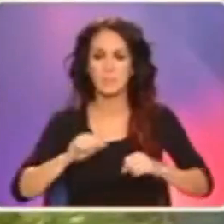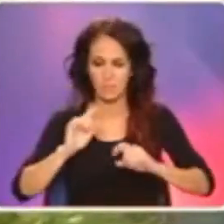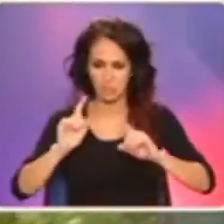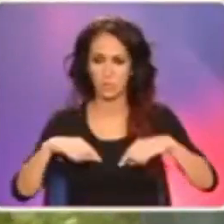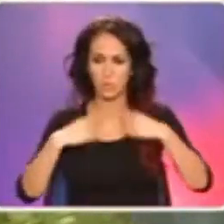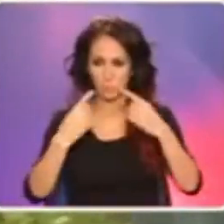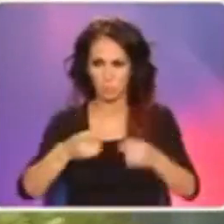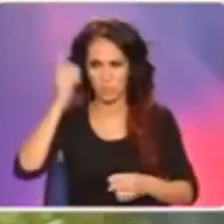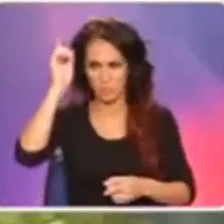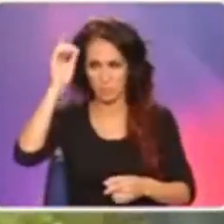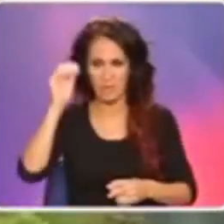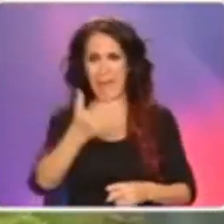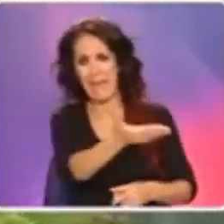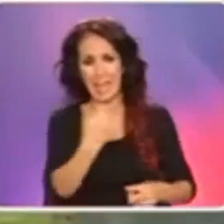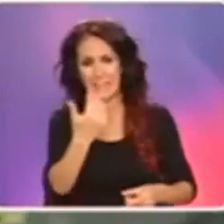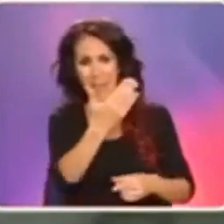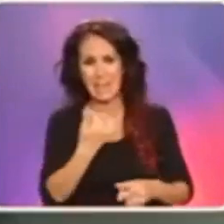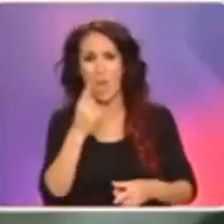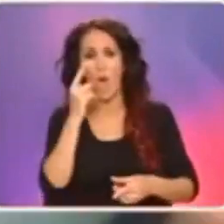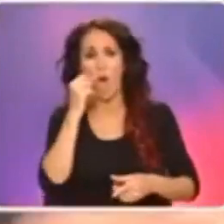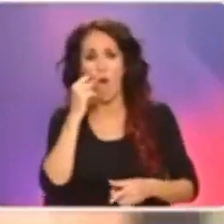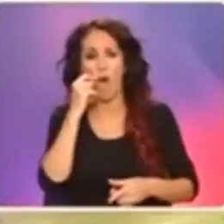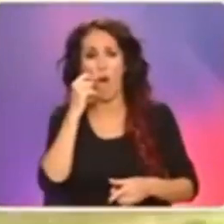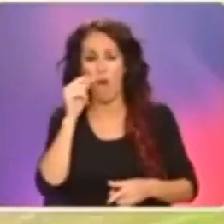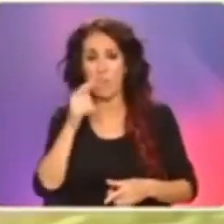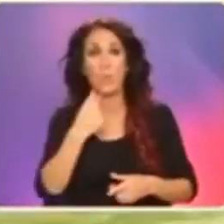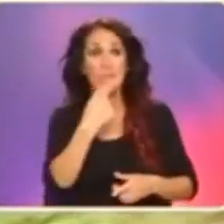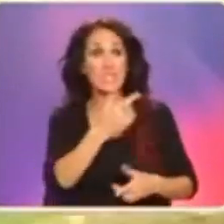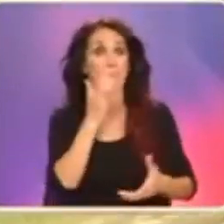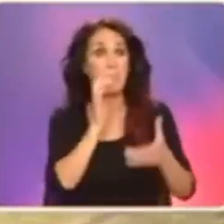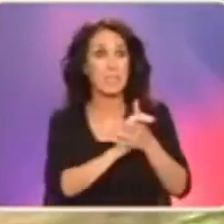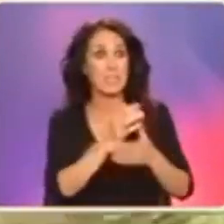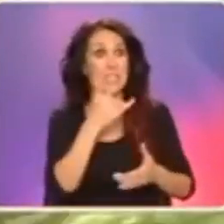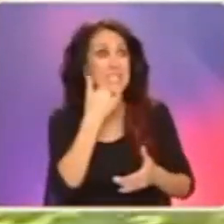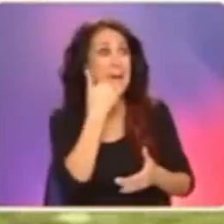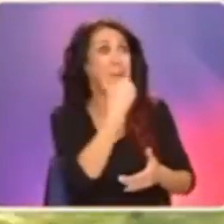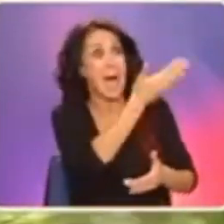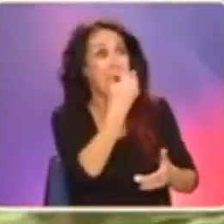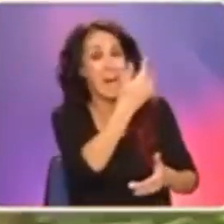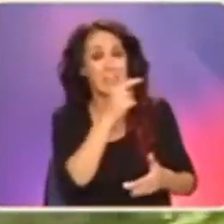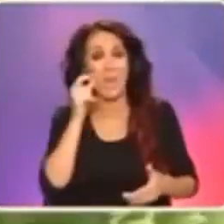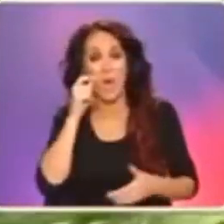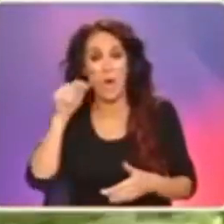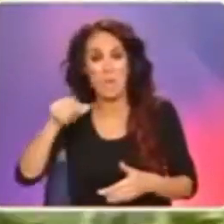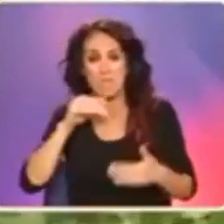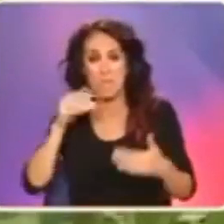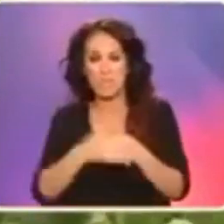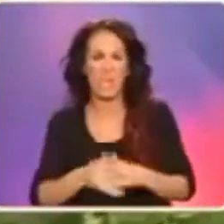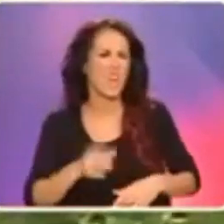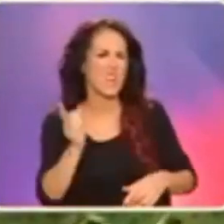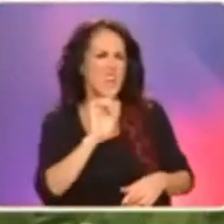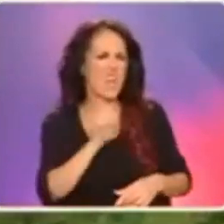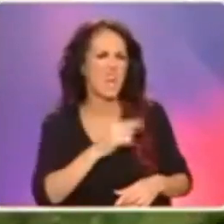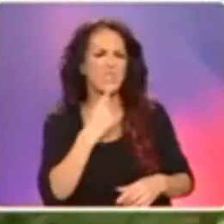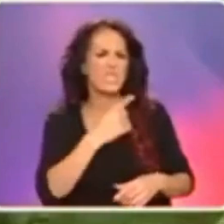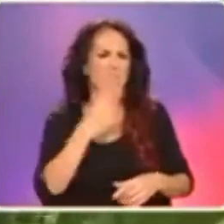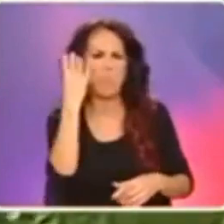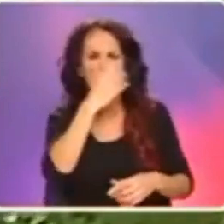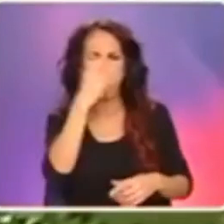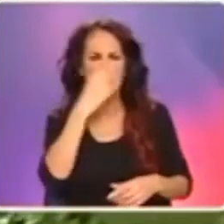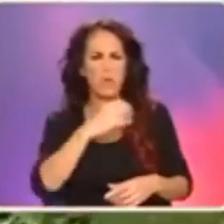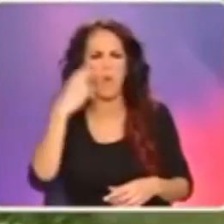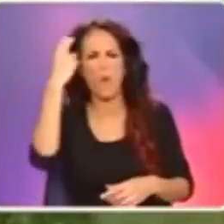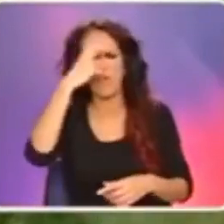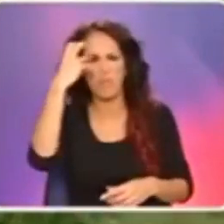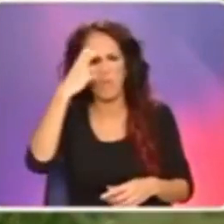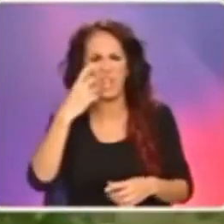bombeiros. Eu disse, anda-te embora rápido que está ali um homem na levada. E diz-lhe assim para mim, tu estás tola, é um porco ou uma ovelha? E eu